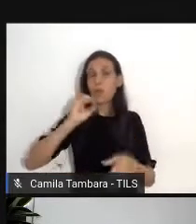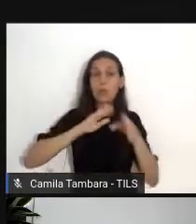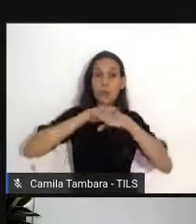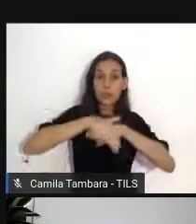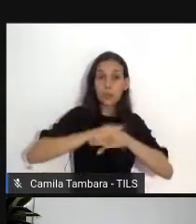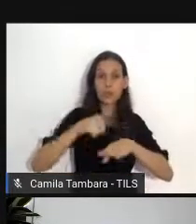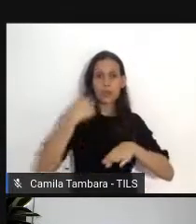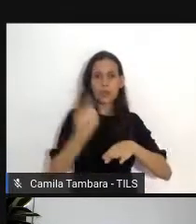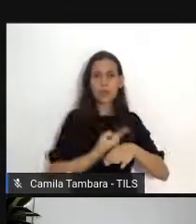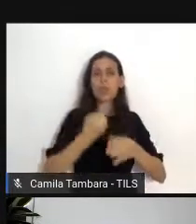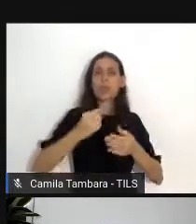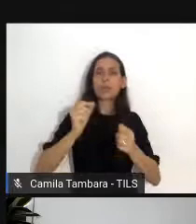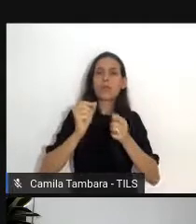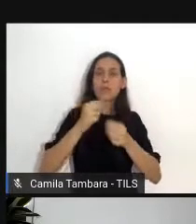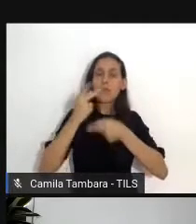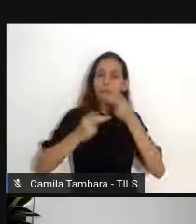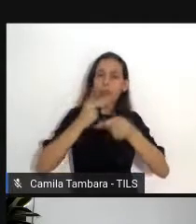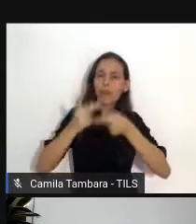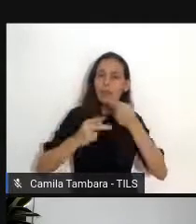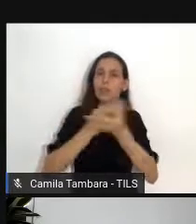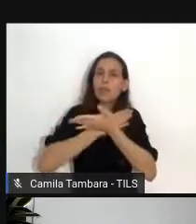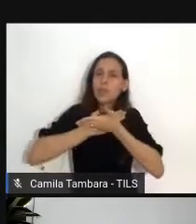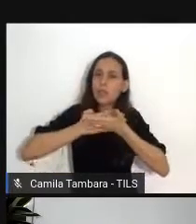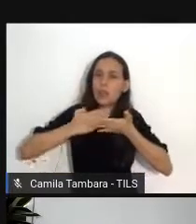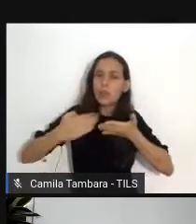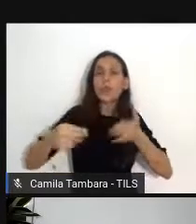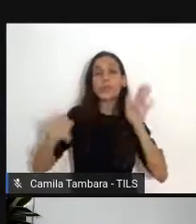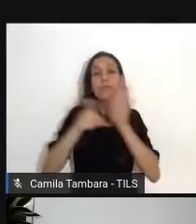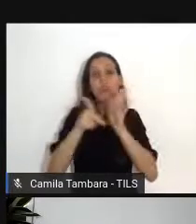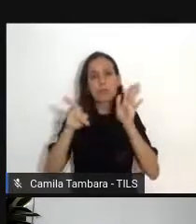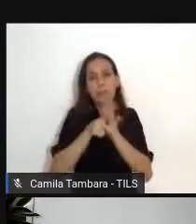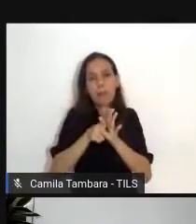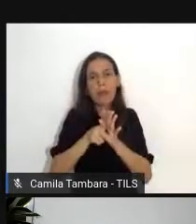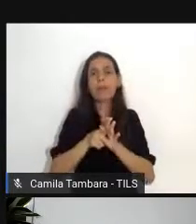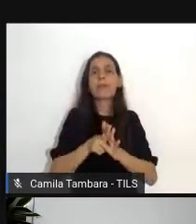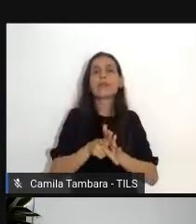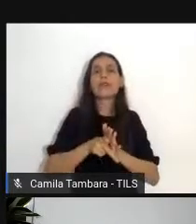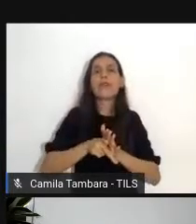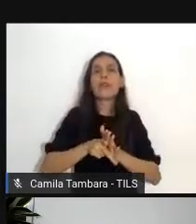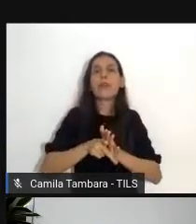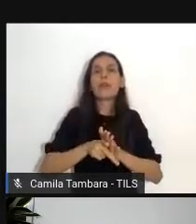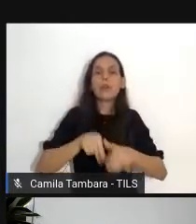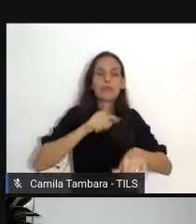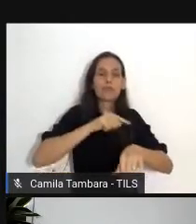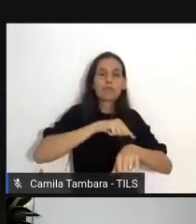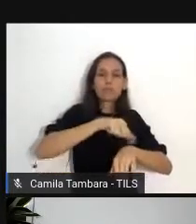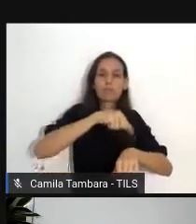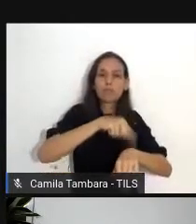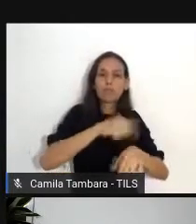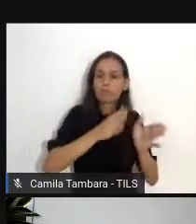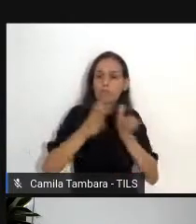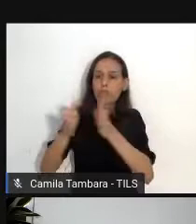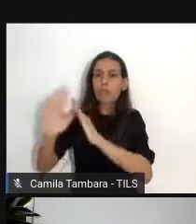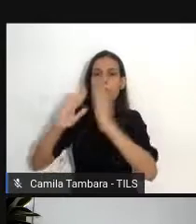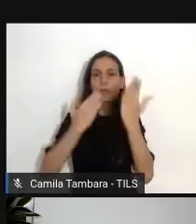pela orientação da CEDU, e é uma prática que faz parte da rotina da escola, nós temos a reunião de gestão que